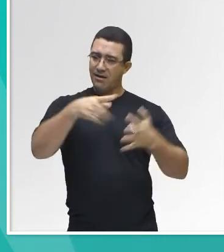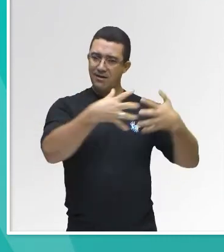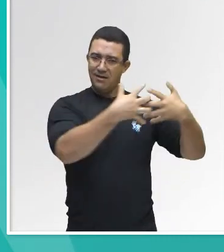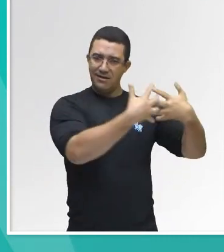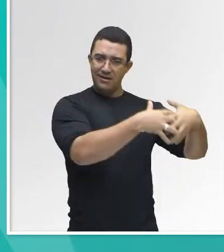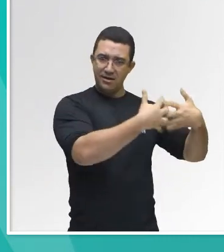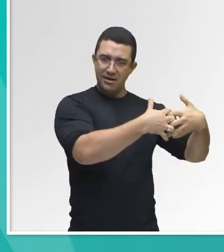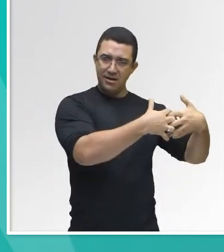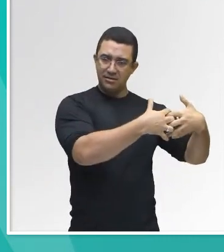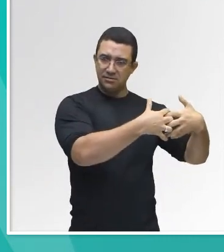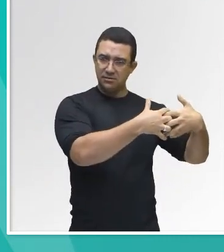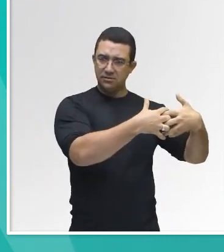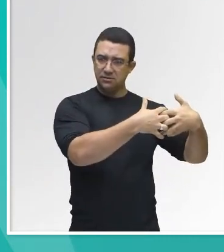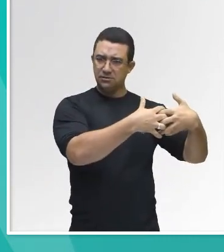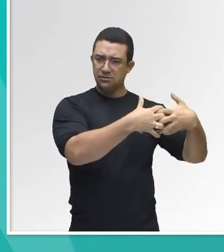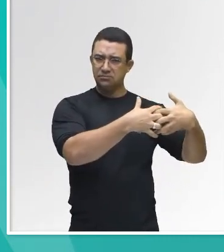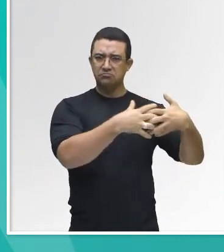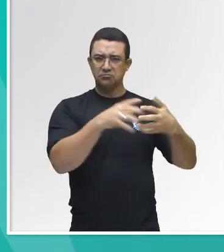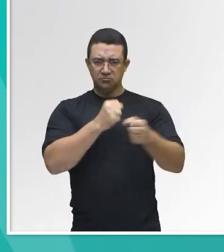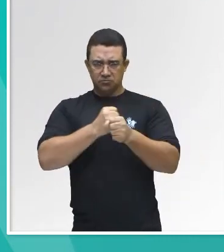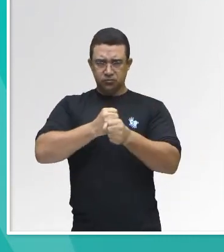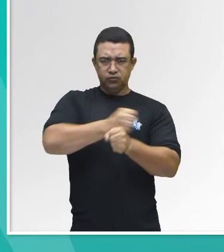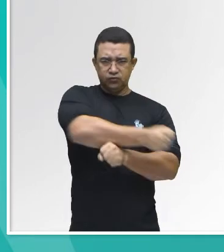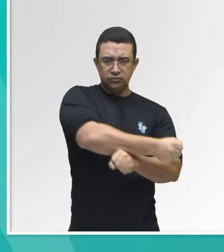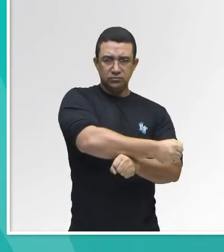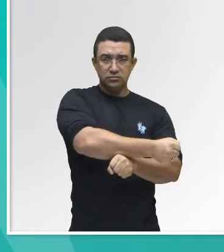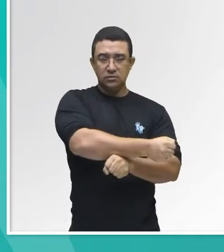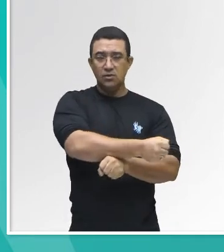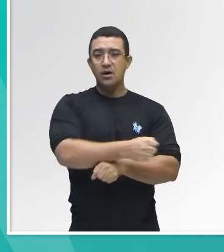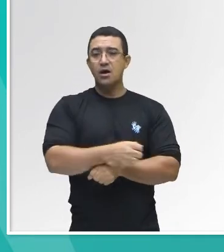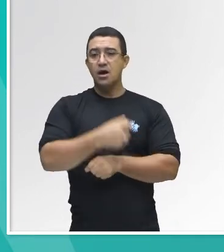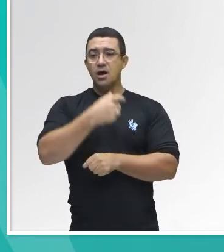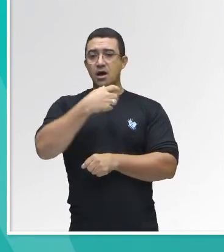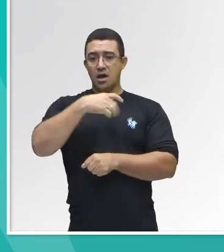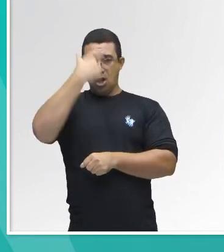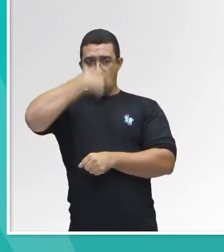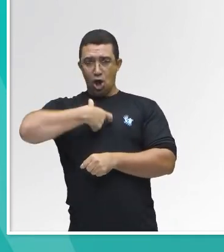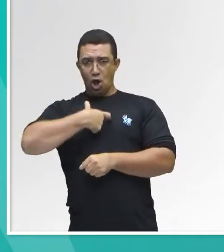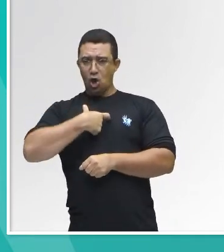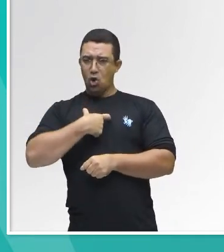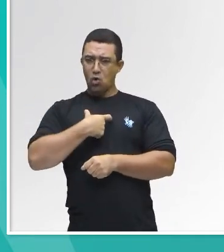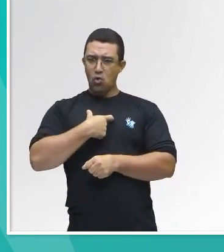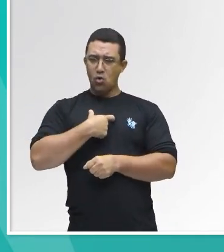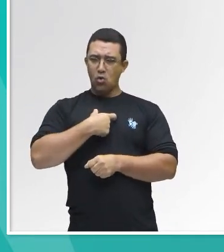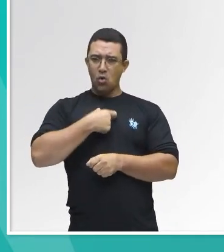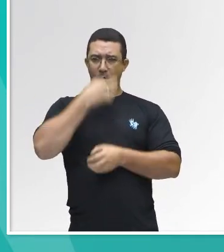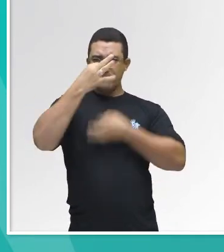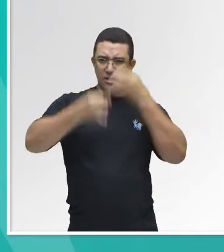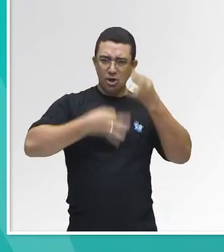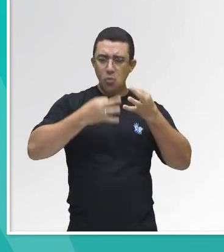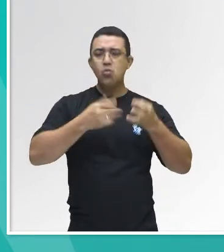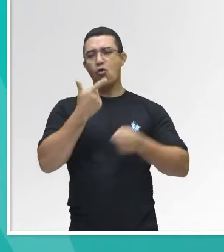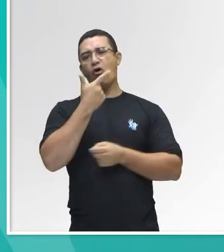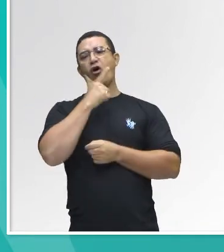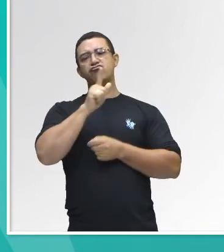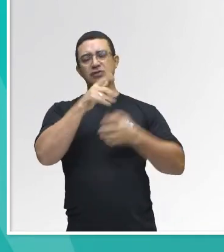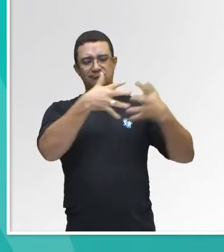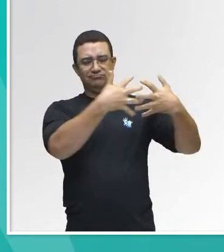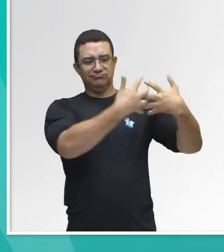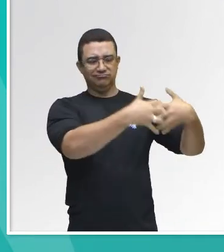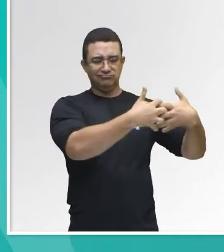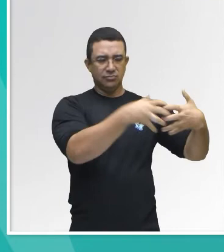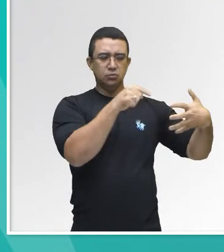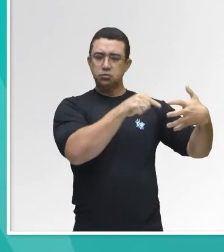autoridade. Eu tomo, né, a minha opinião, eu consigo raciocinar a partir do momento em